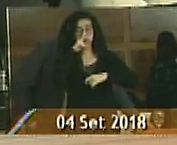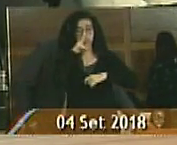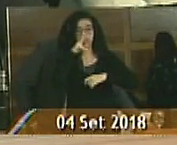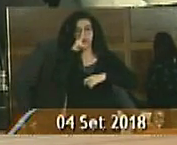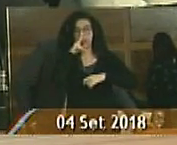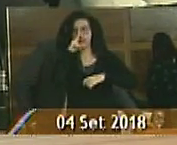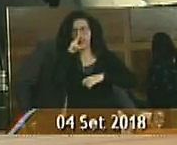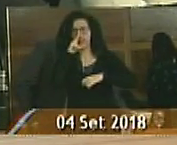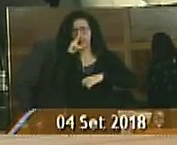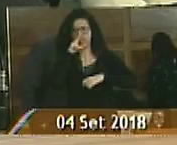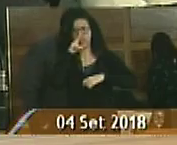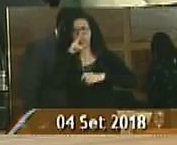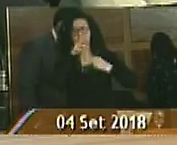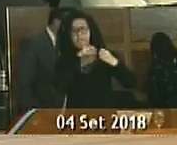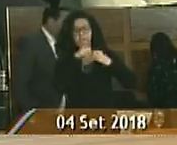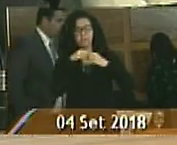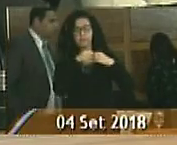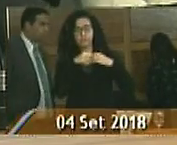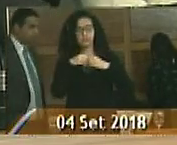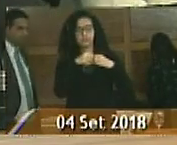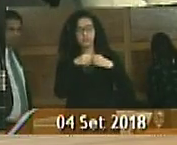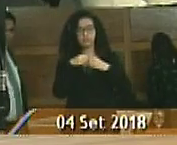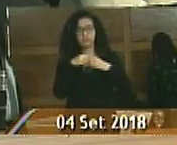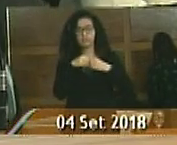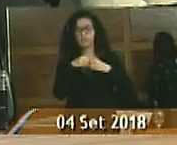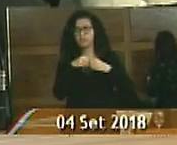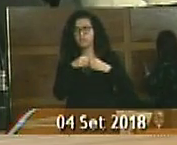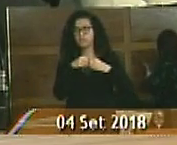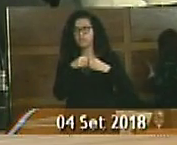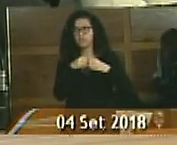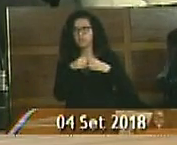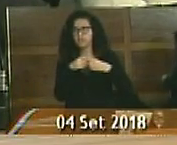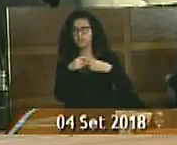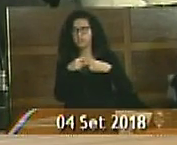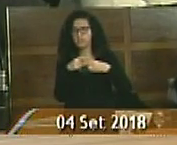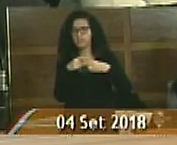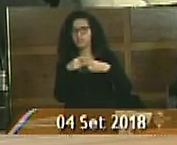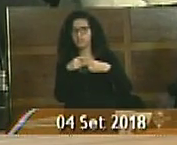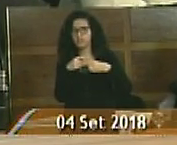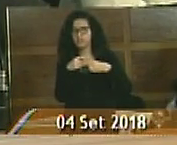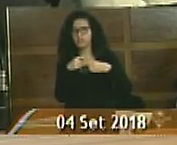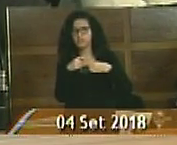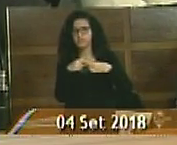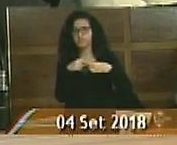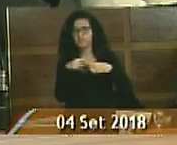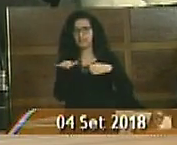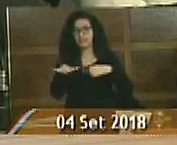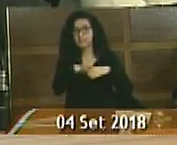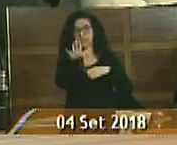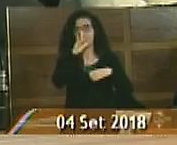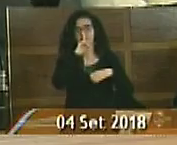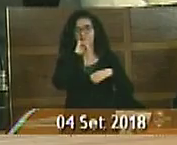ao lado da regional administrativa do Barra do Bigode, rodovia Saturnino Braga, bairro Serra d'Água.